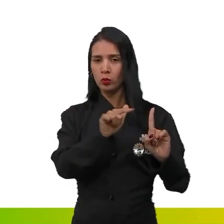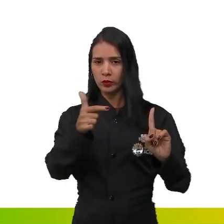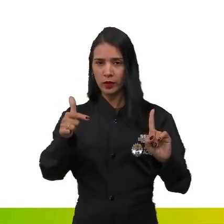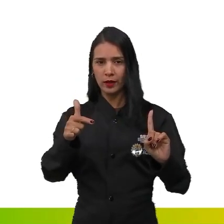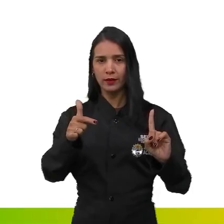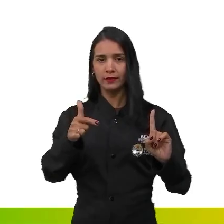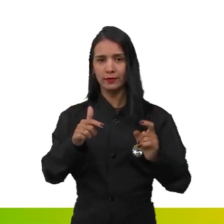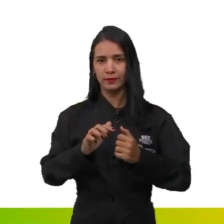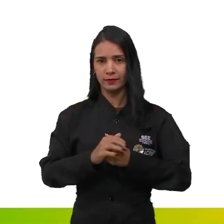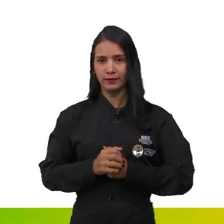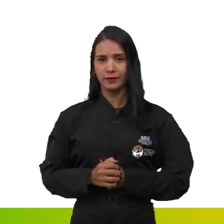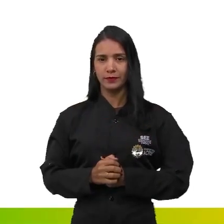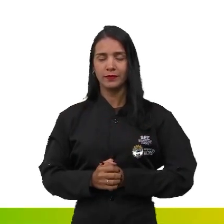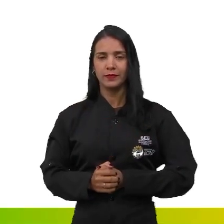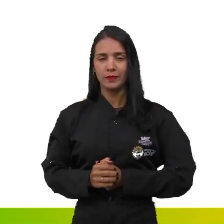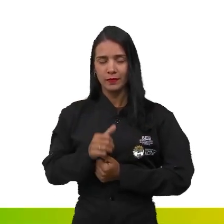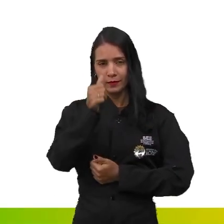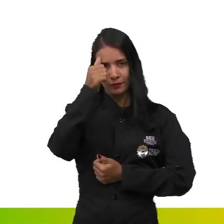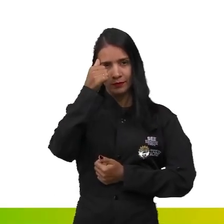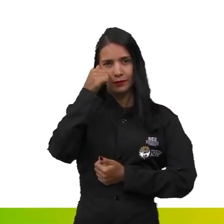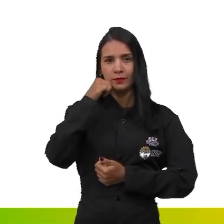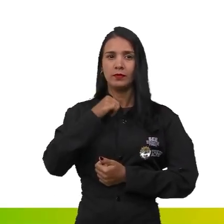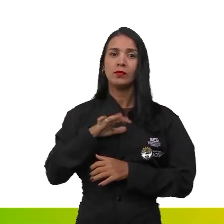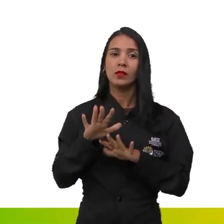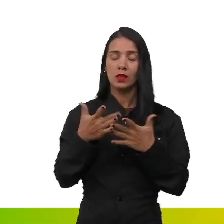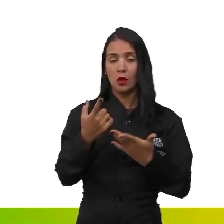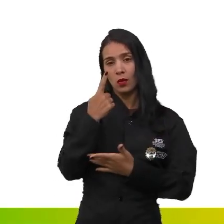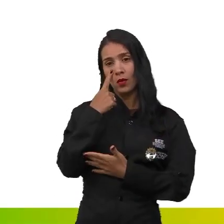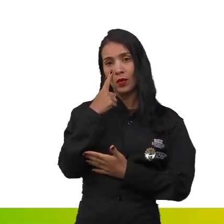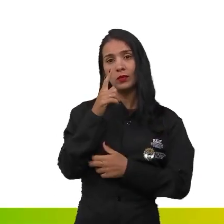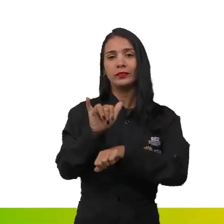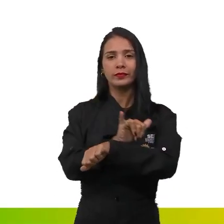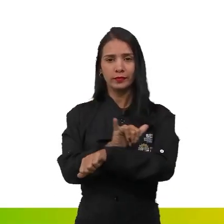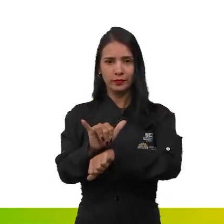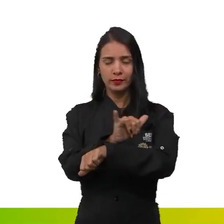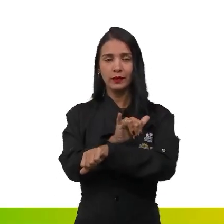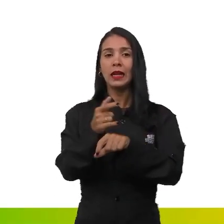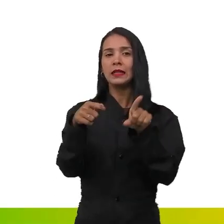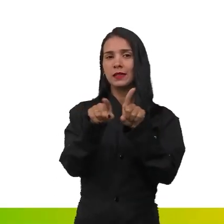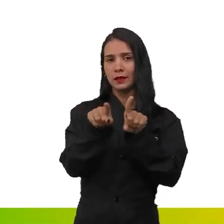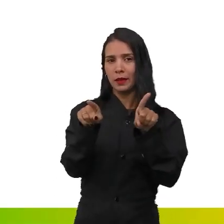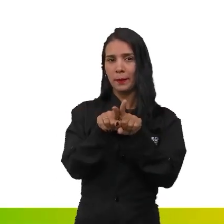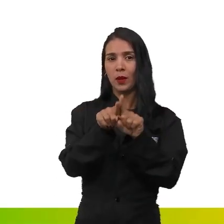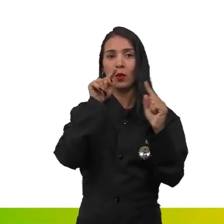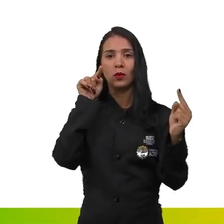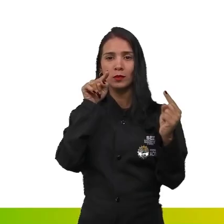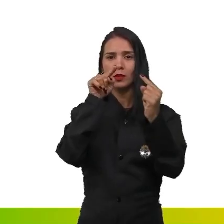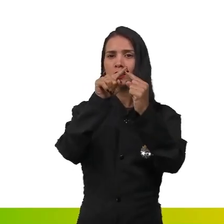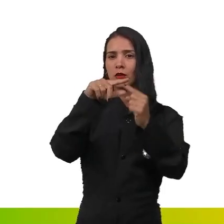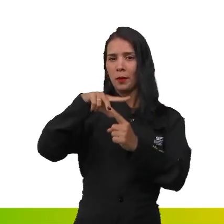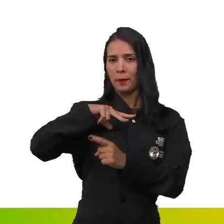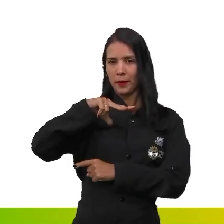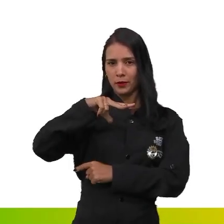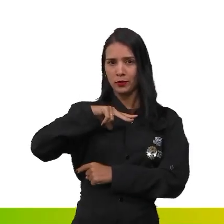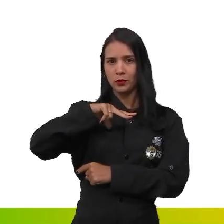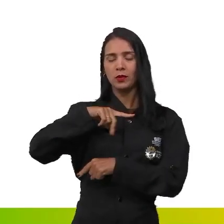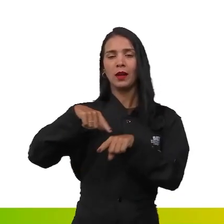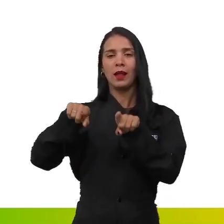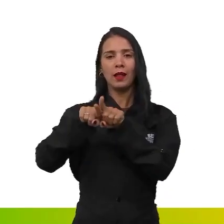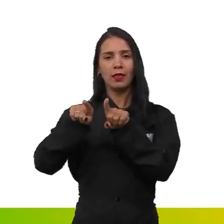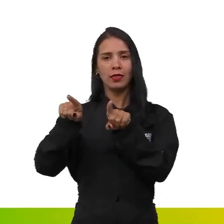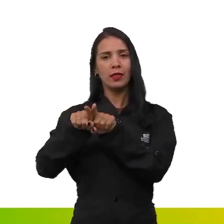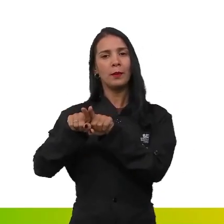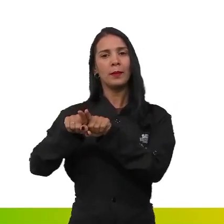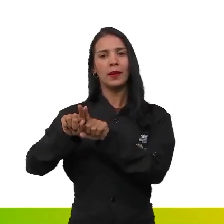tá? Falando nessas estratégias, a gente vai falar ainda aqui da objetividade, que é o pessoal